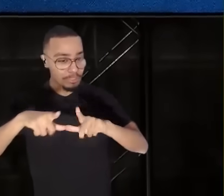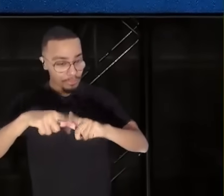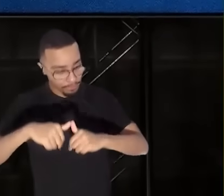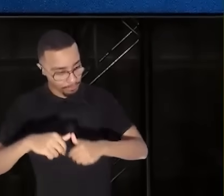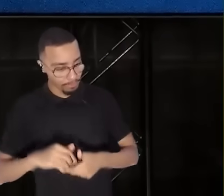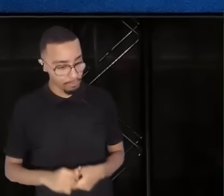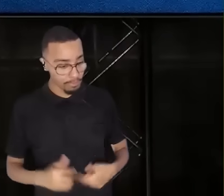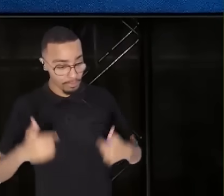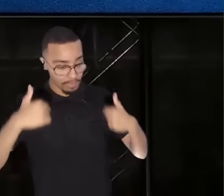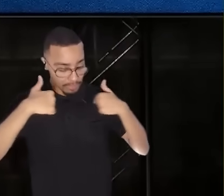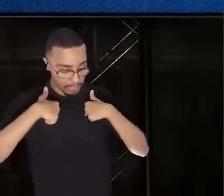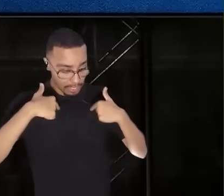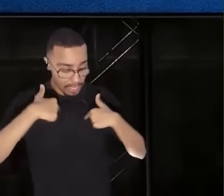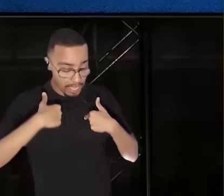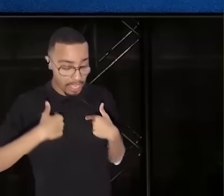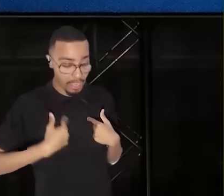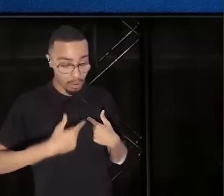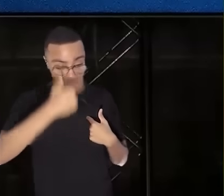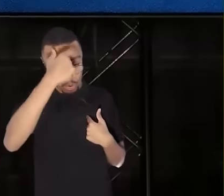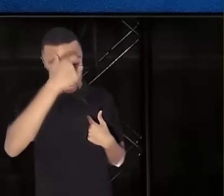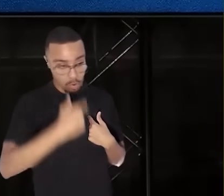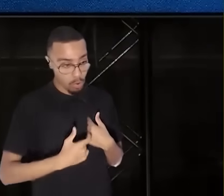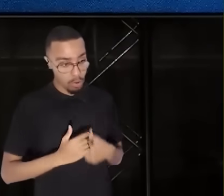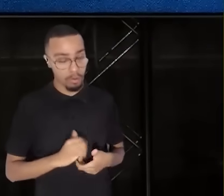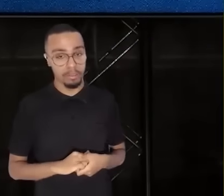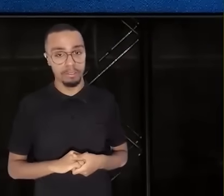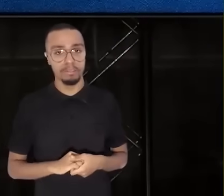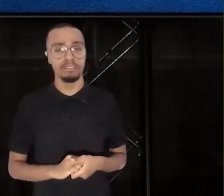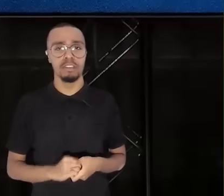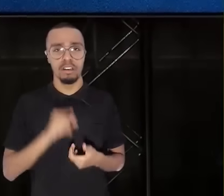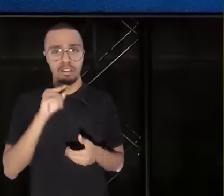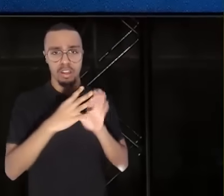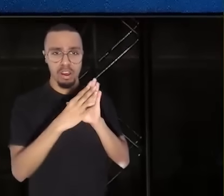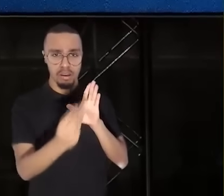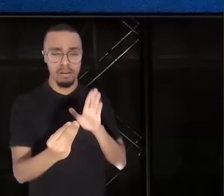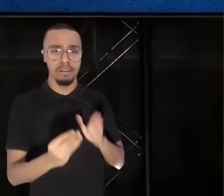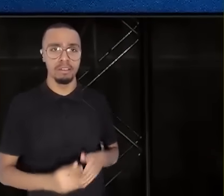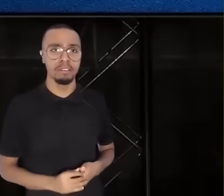eu sou, me enviou a vocês. Vamos ler juntos no 3?